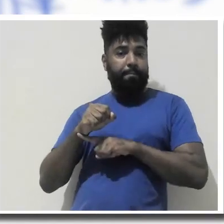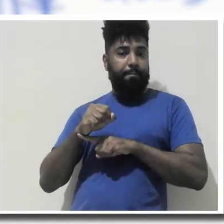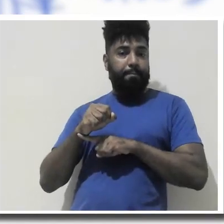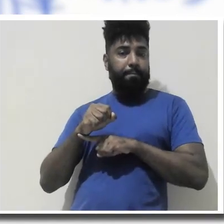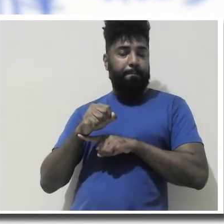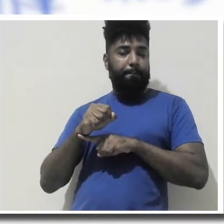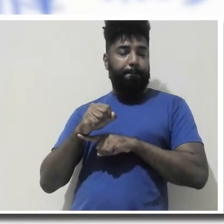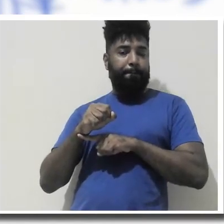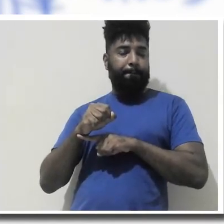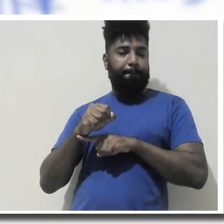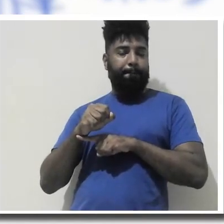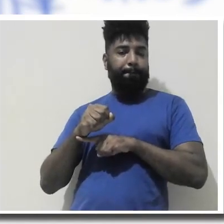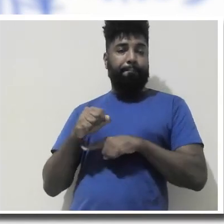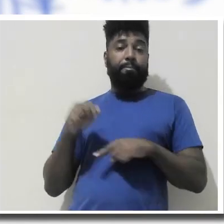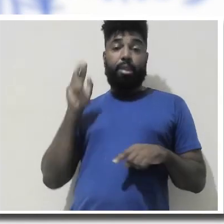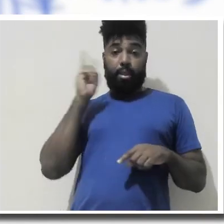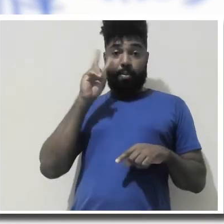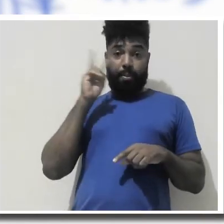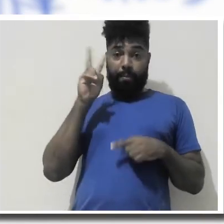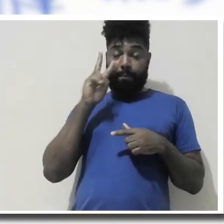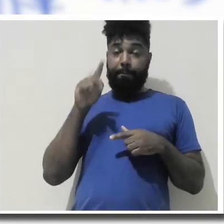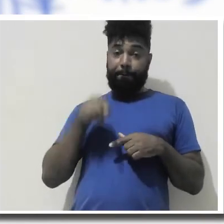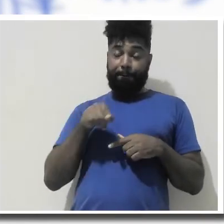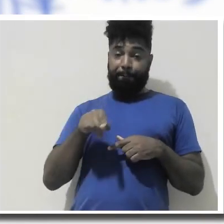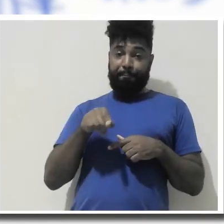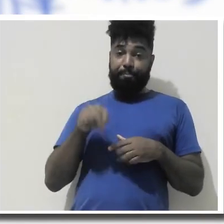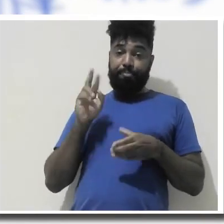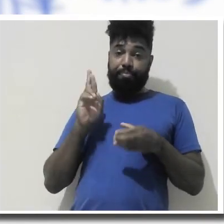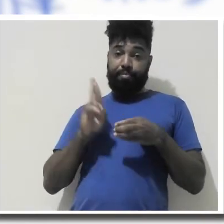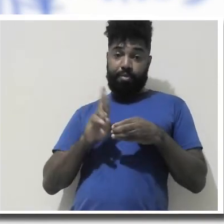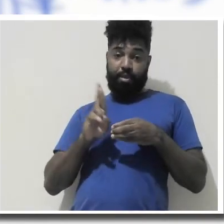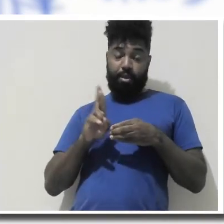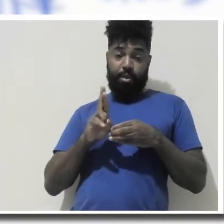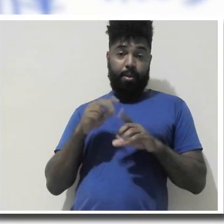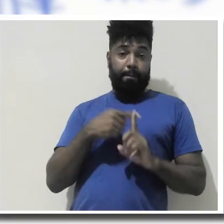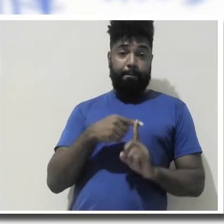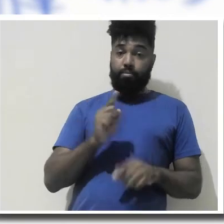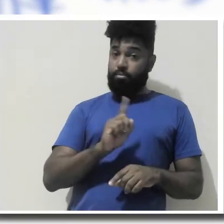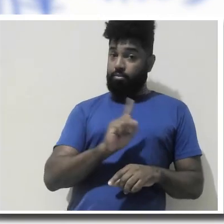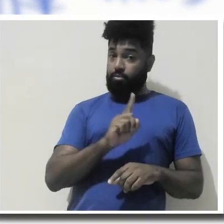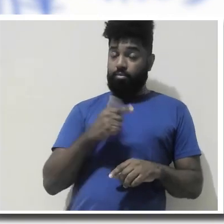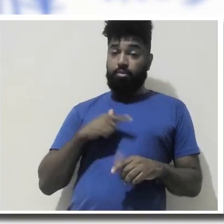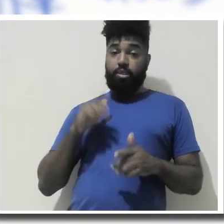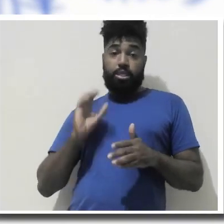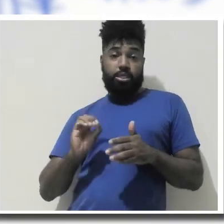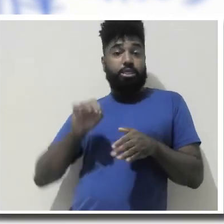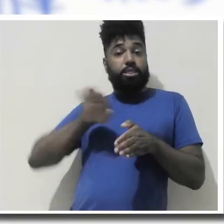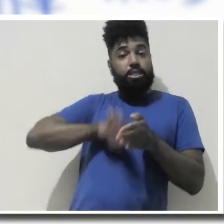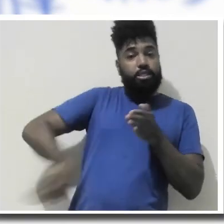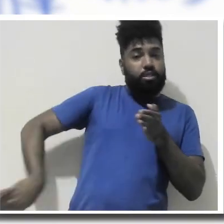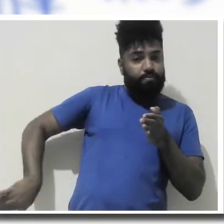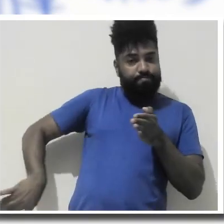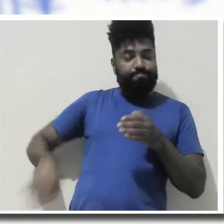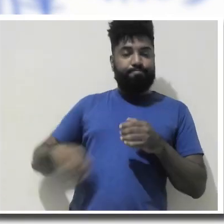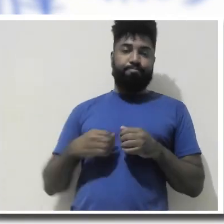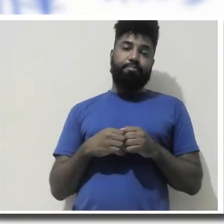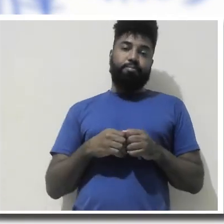lembrando que essa notação aqui é reais não positivos, e posso excluir o zero,